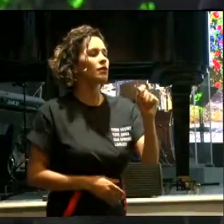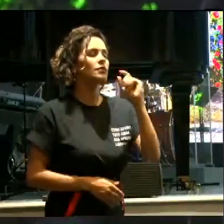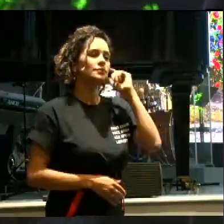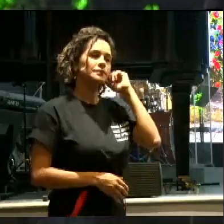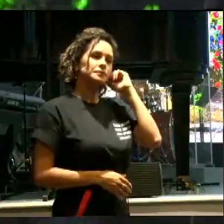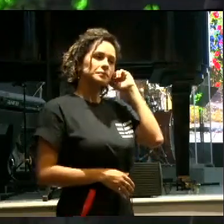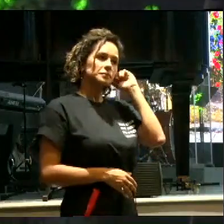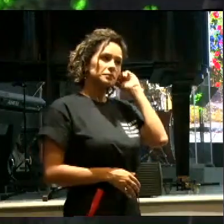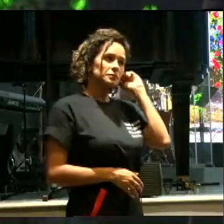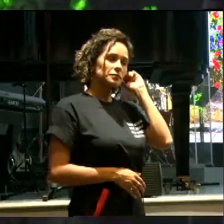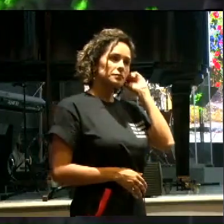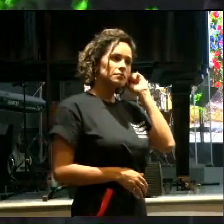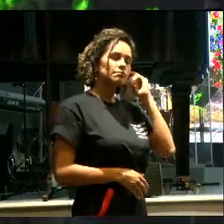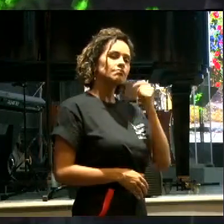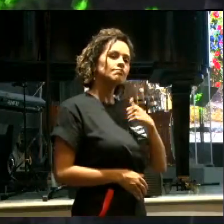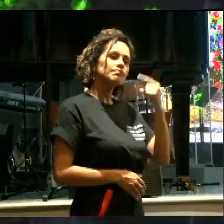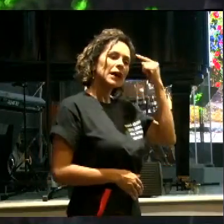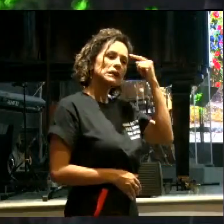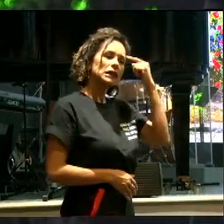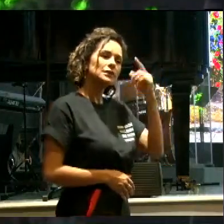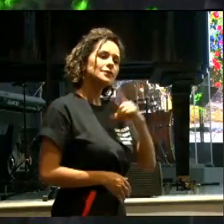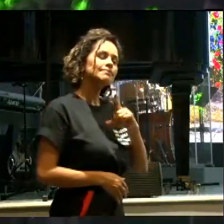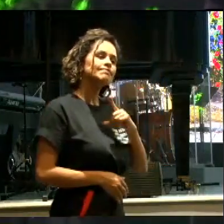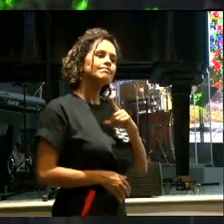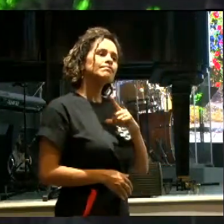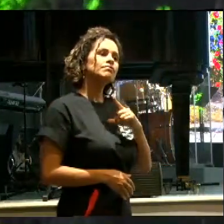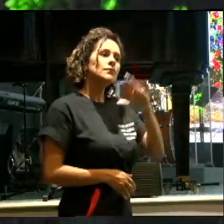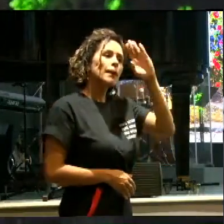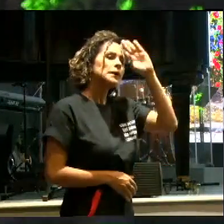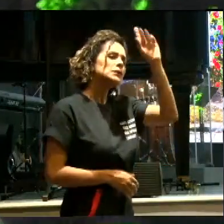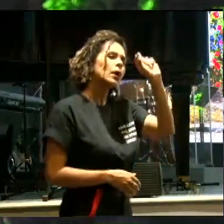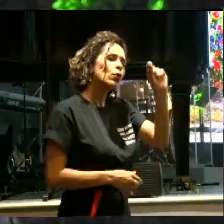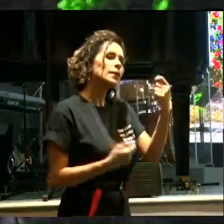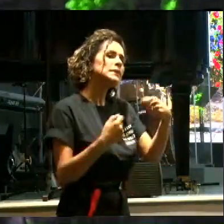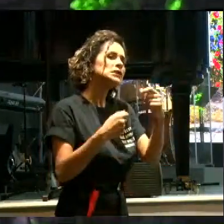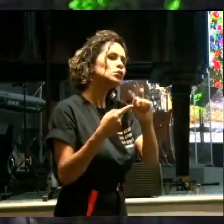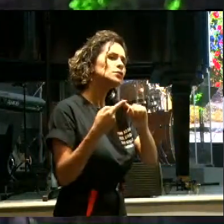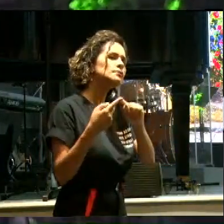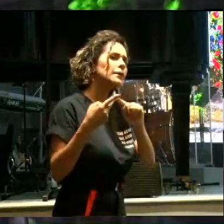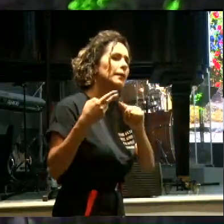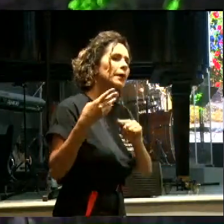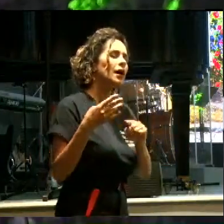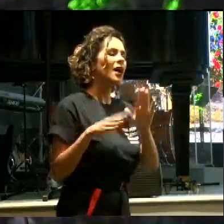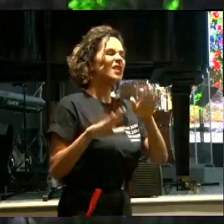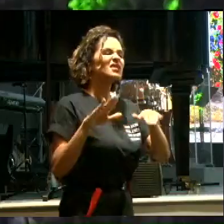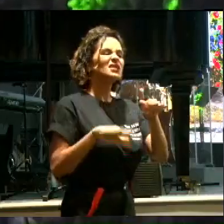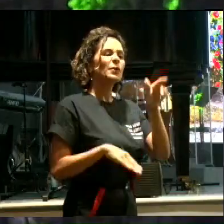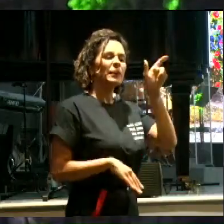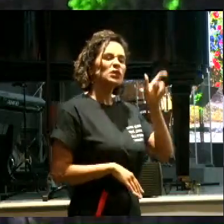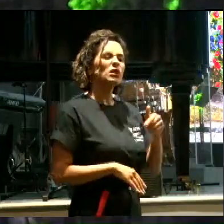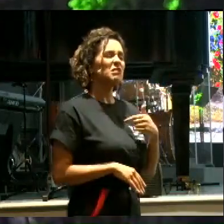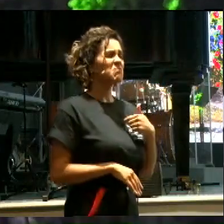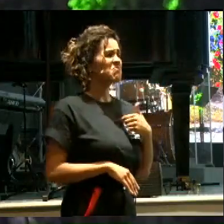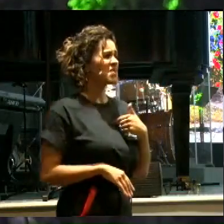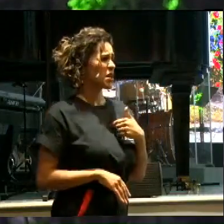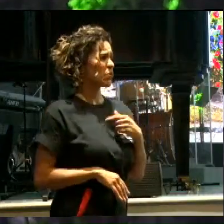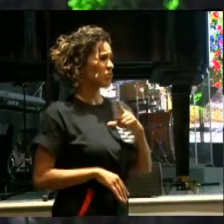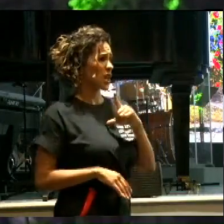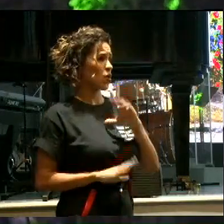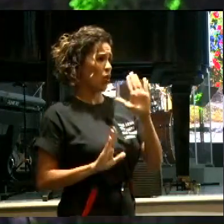colocar prioridade. Muitas das vezes eu ouço pessoas falando assim: isso não está na minha lista